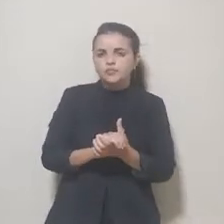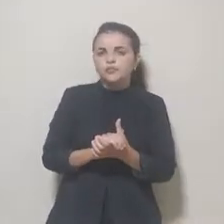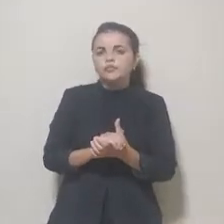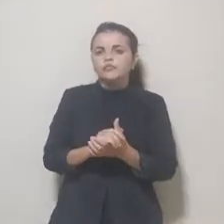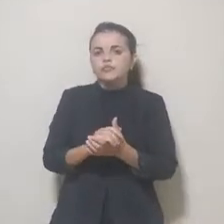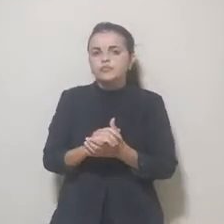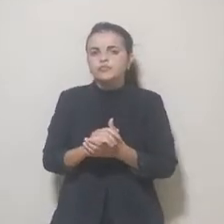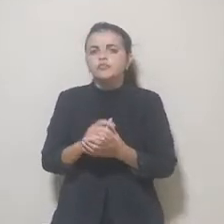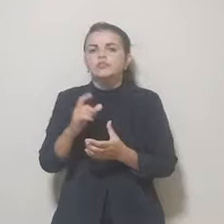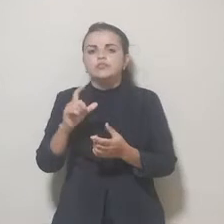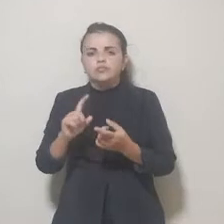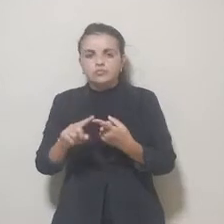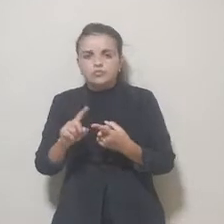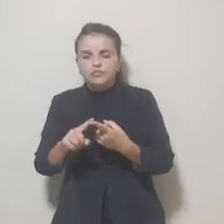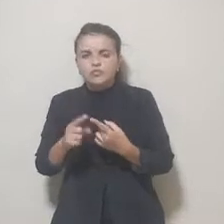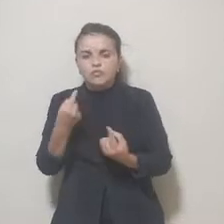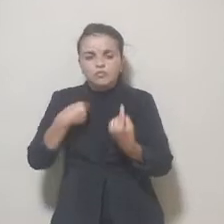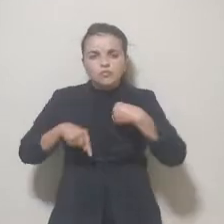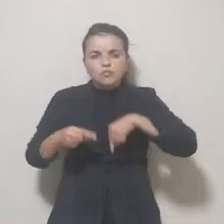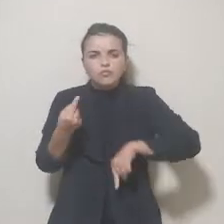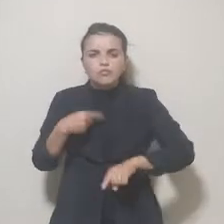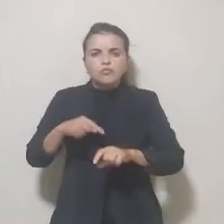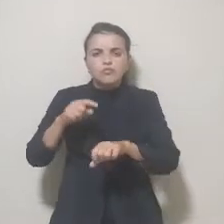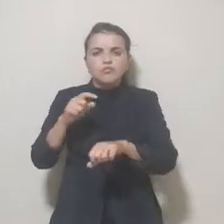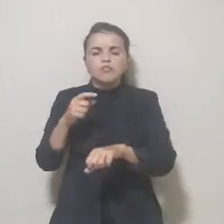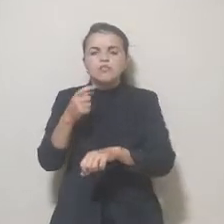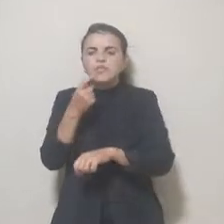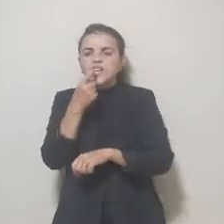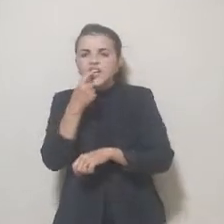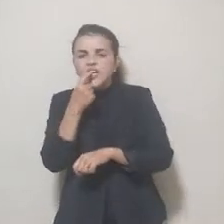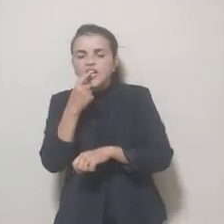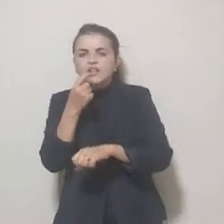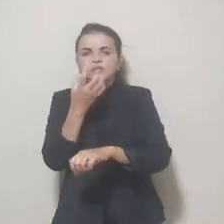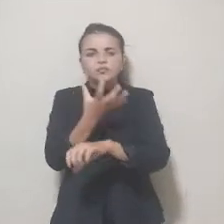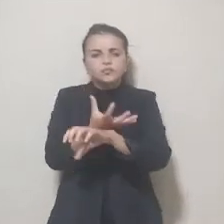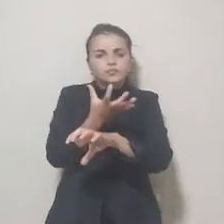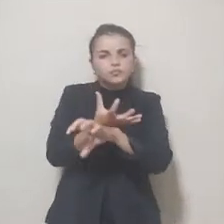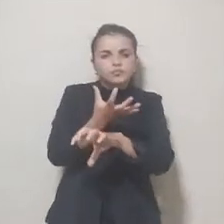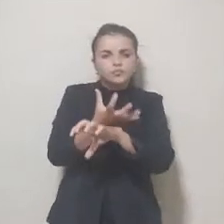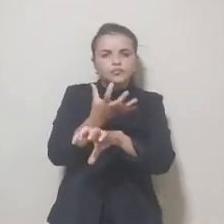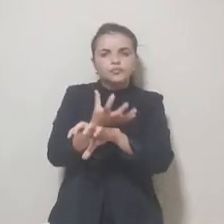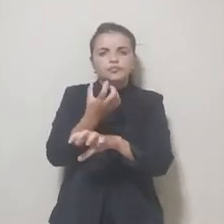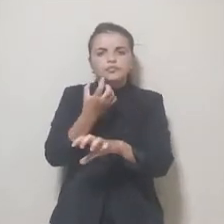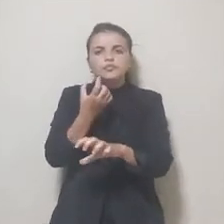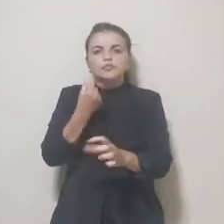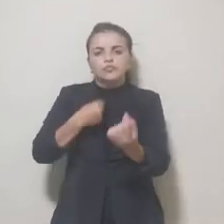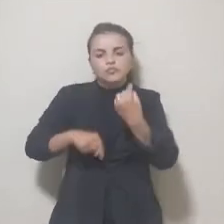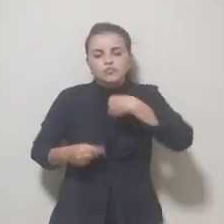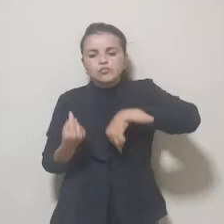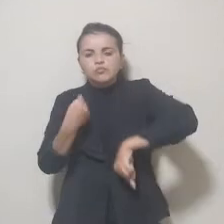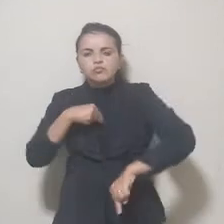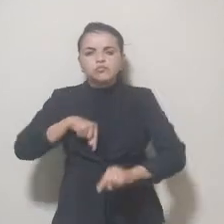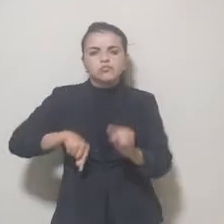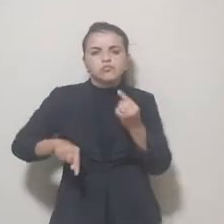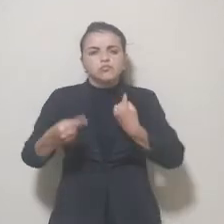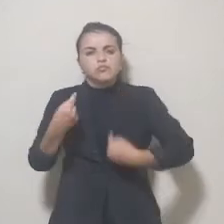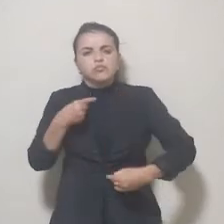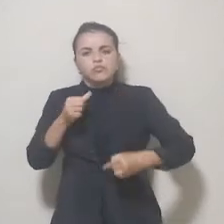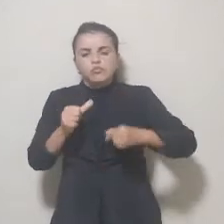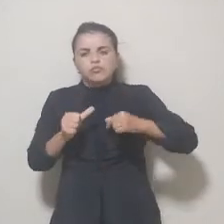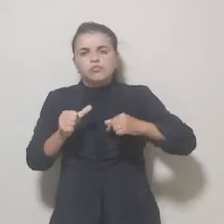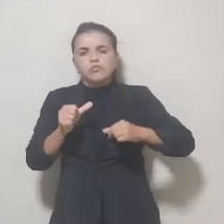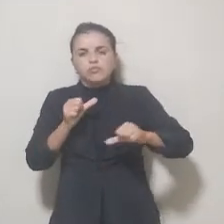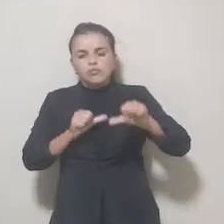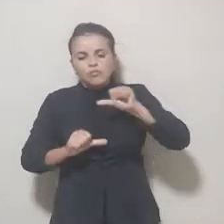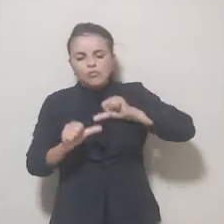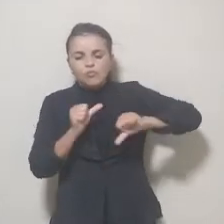Então, a nossa glândula a calcitonina, ela vai regular a produção e a absorção